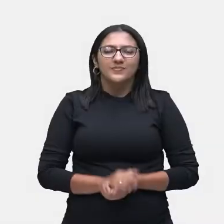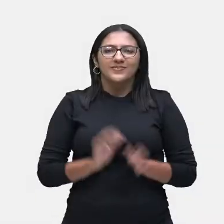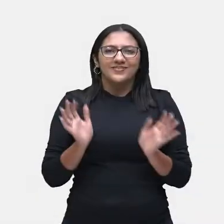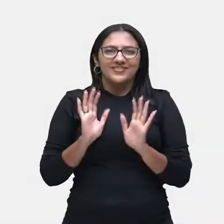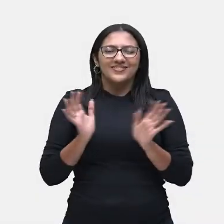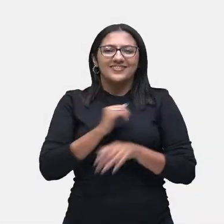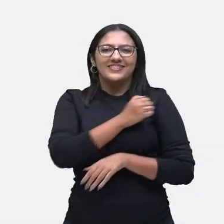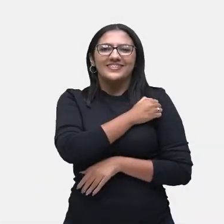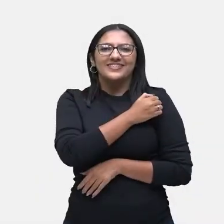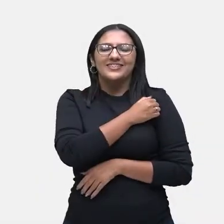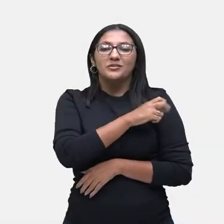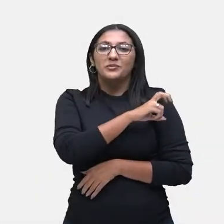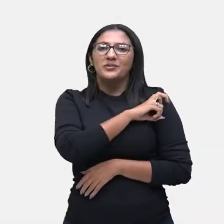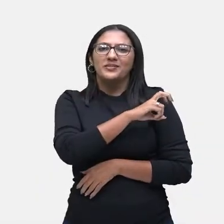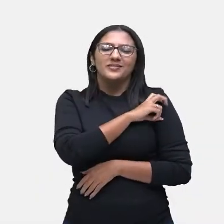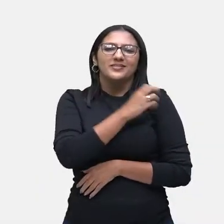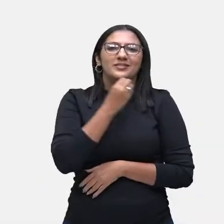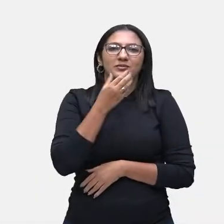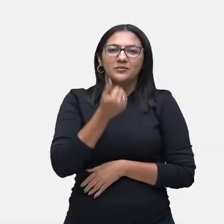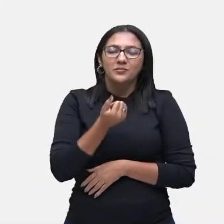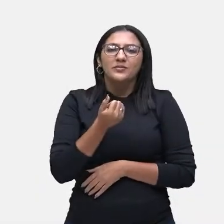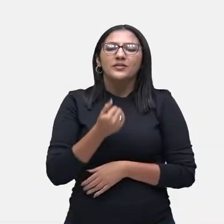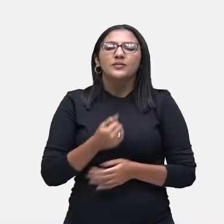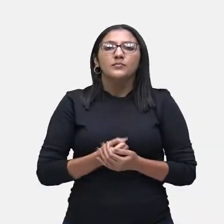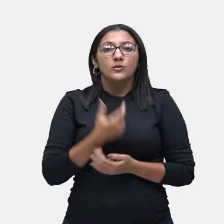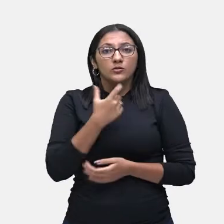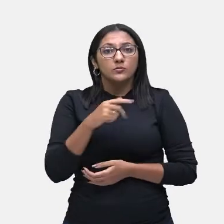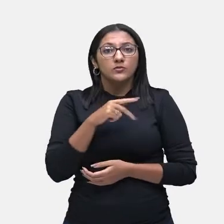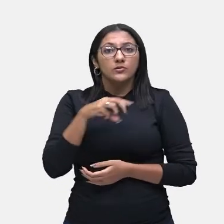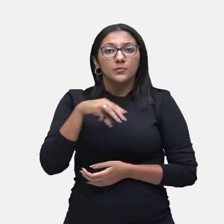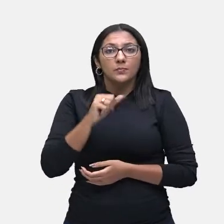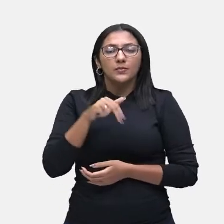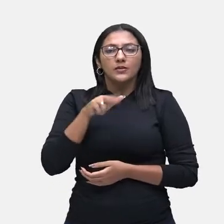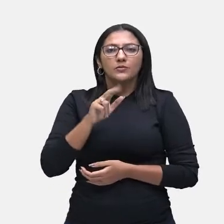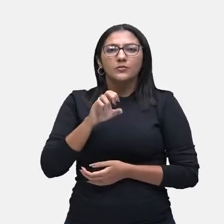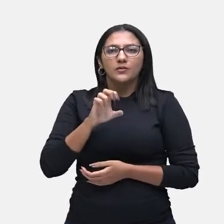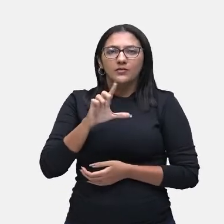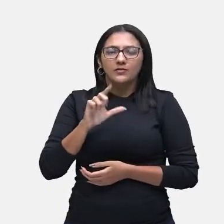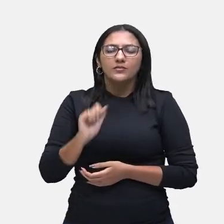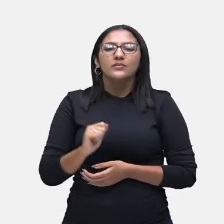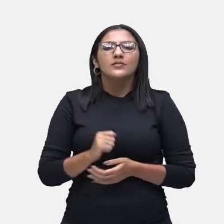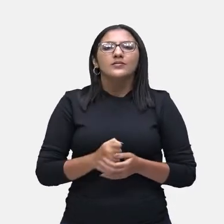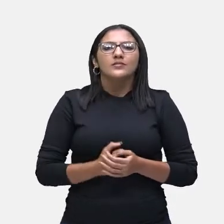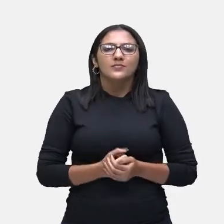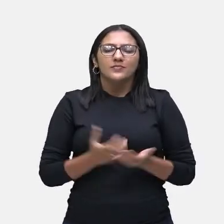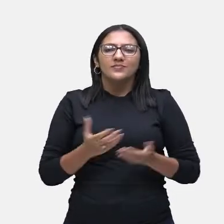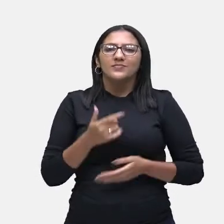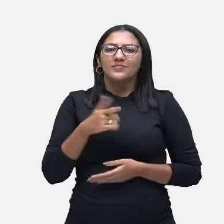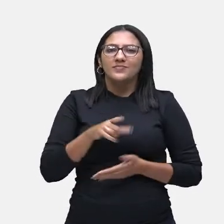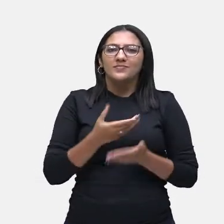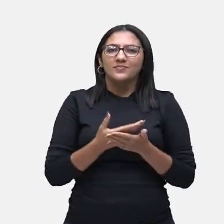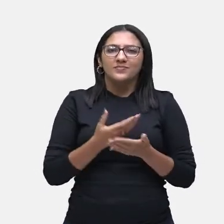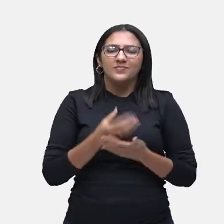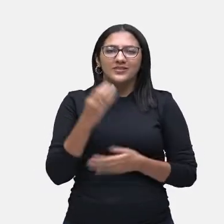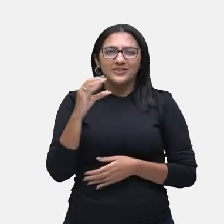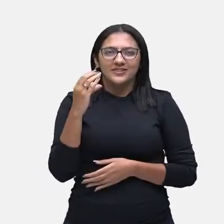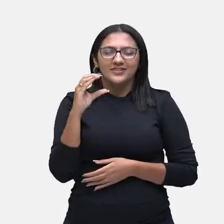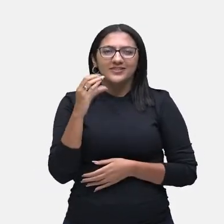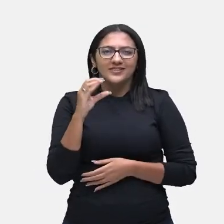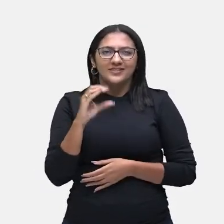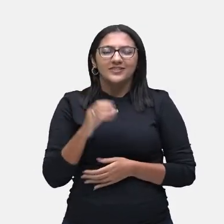Olá, alunos do quinto ano, tudo bem? Eu sou a professora Manuela Cerejo e estou aqui para mais uma aula de ciências do